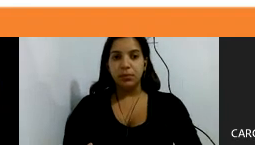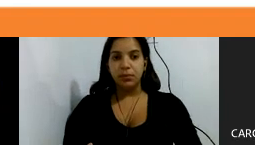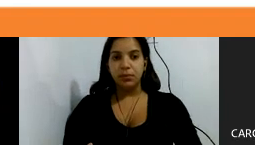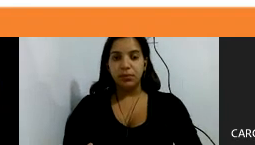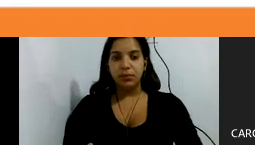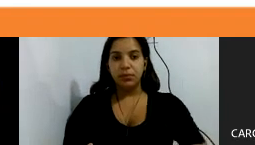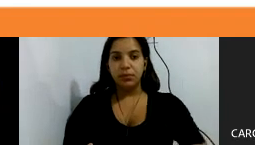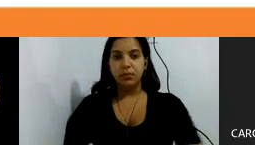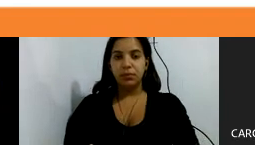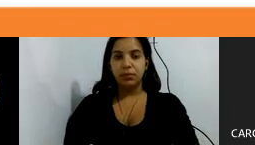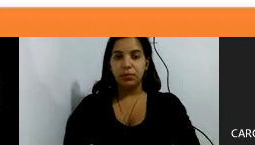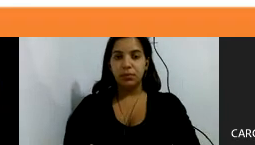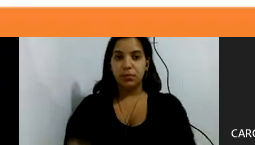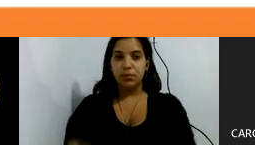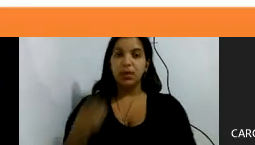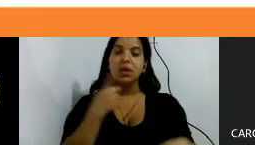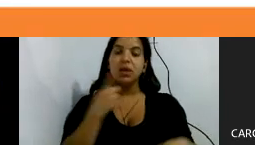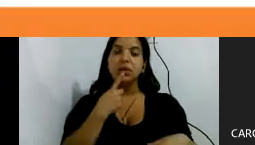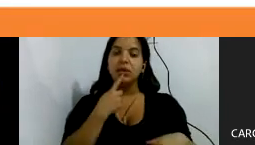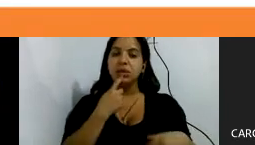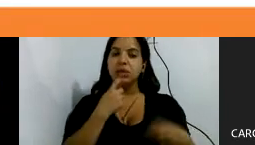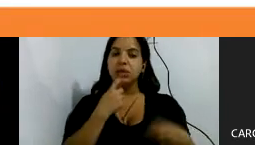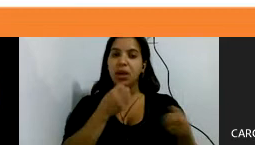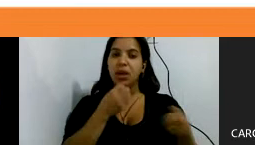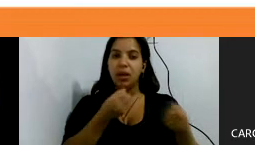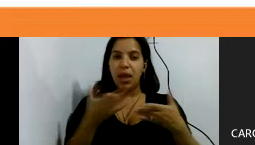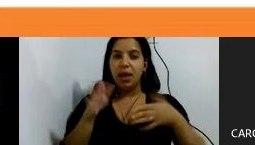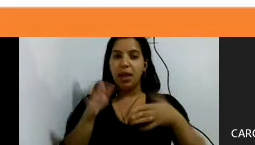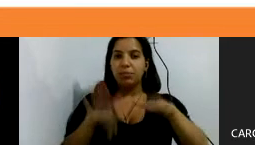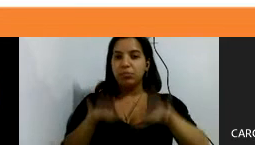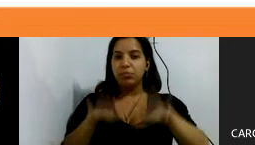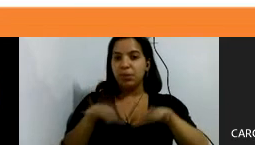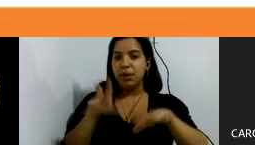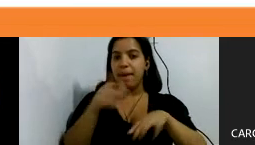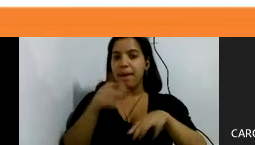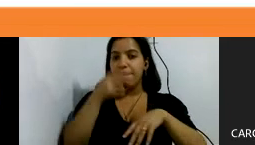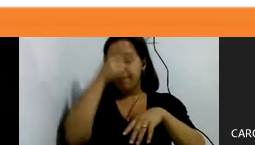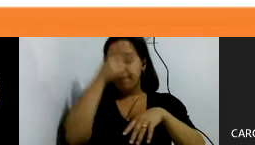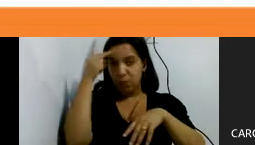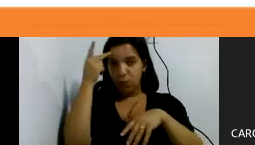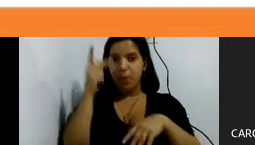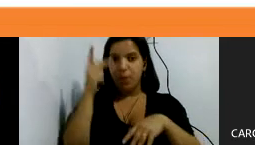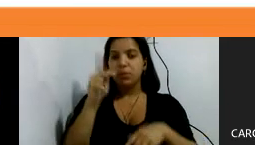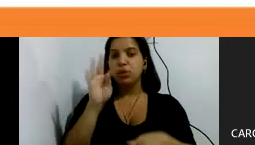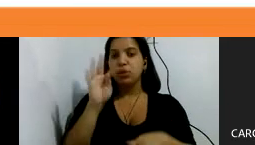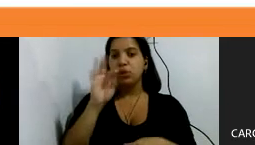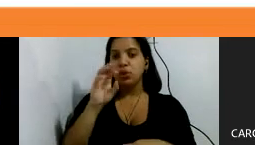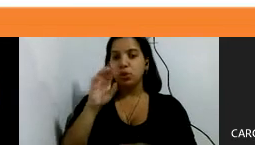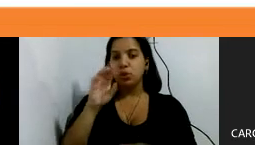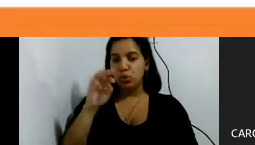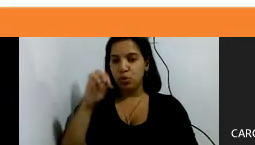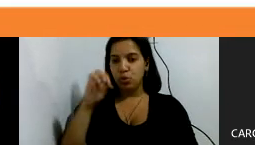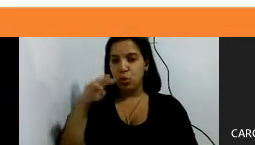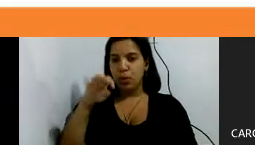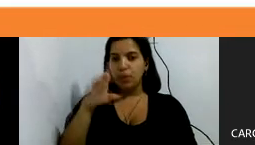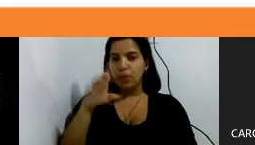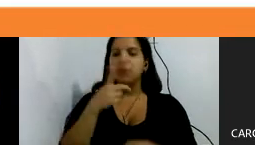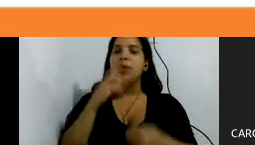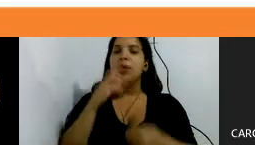Então, transfusão de plaquetas é utilizado em pacientes que possuem trombocitopenia, que é a baixa contagem